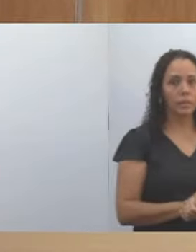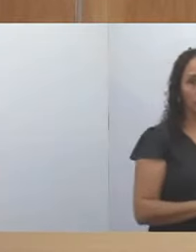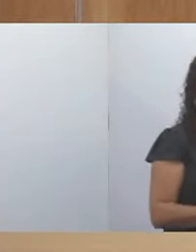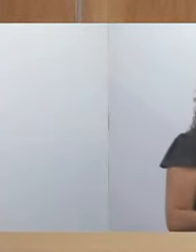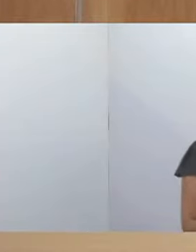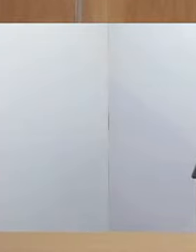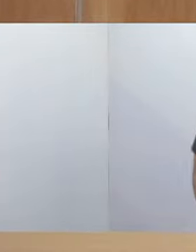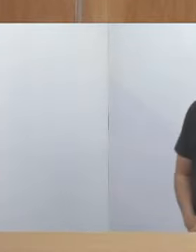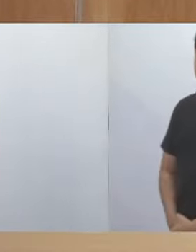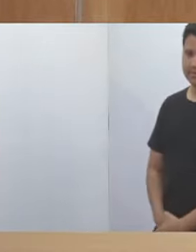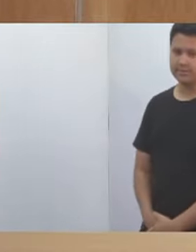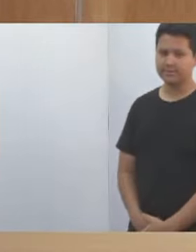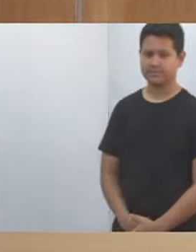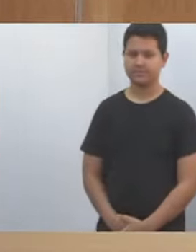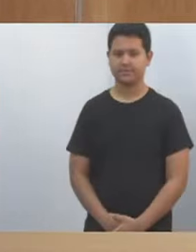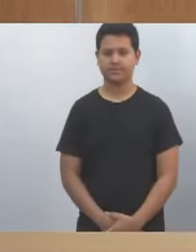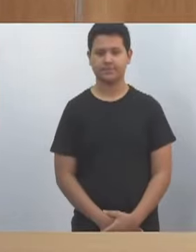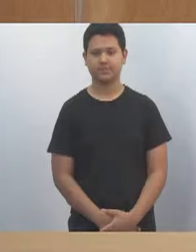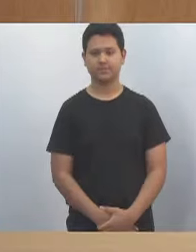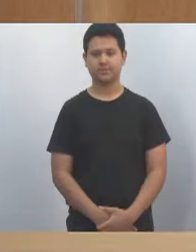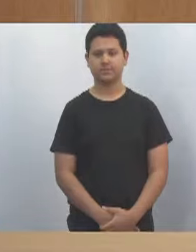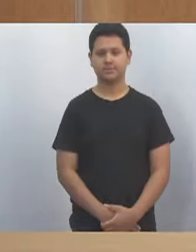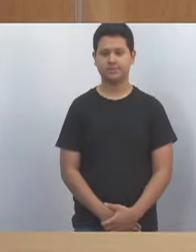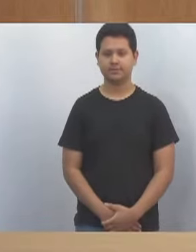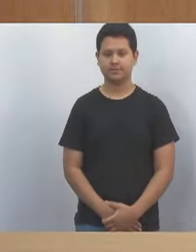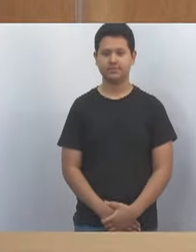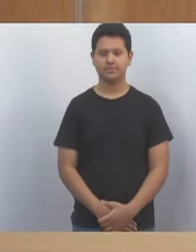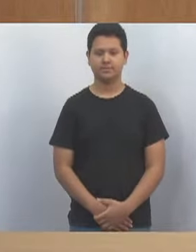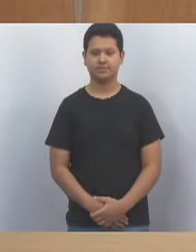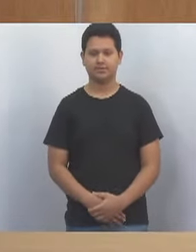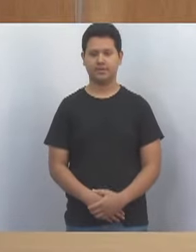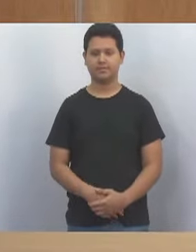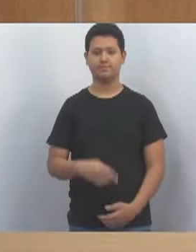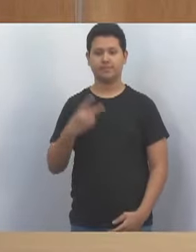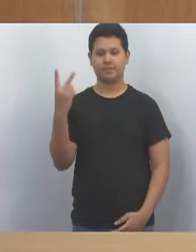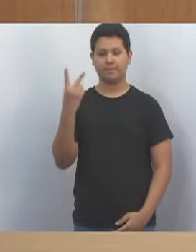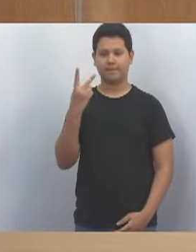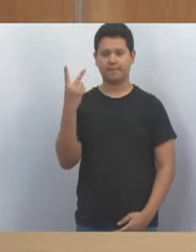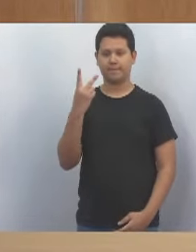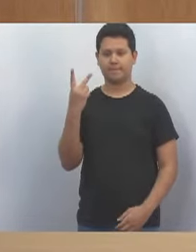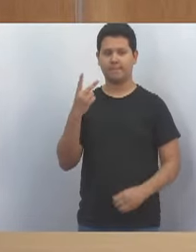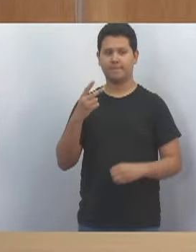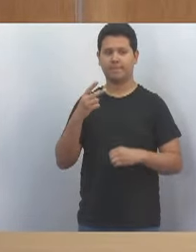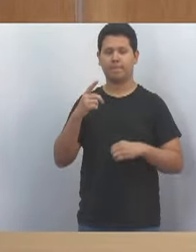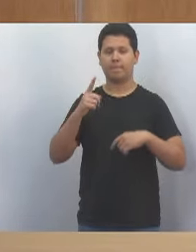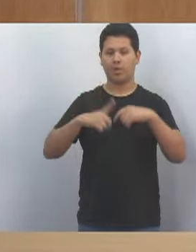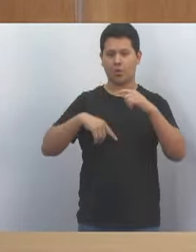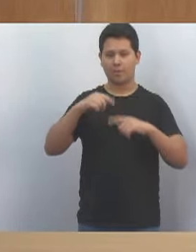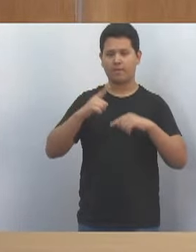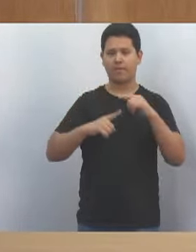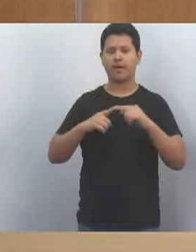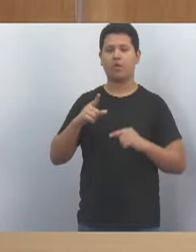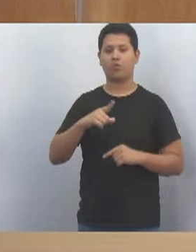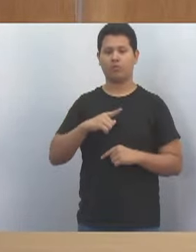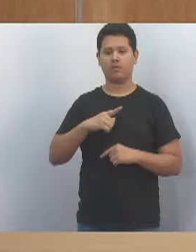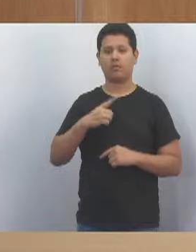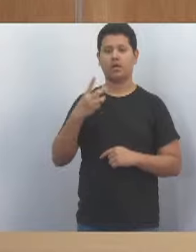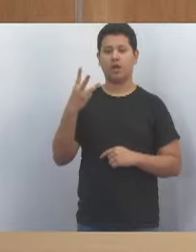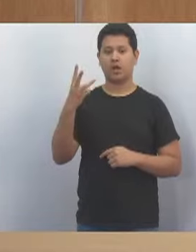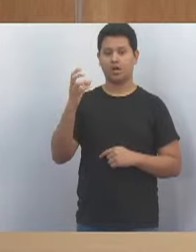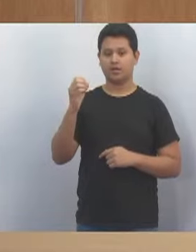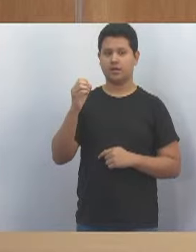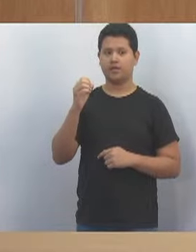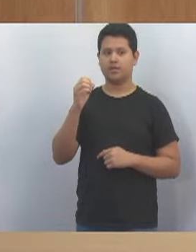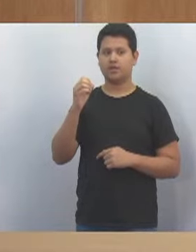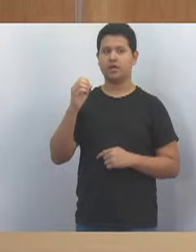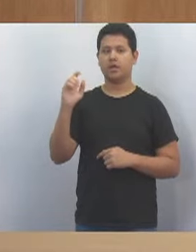Parágrafo 2º. O dispositivo adotado deverá deter no mínimo 30 litros por